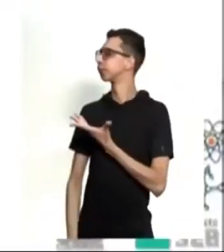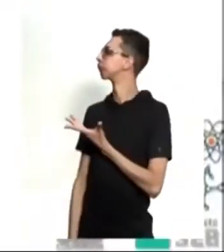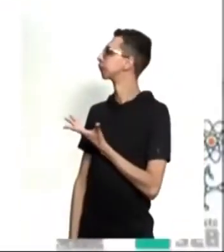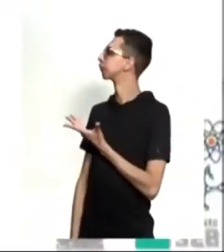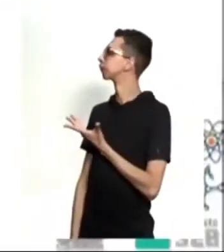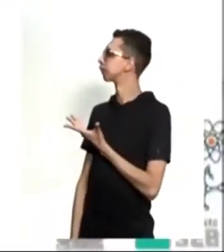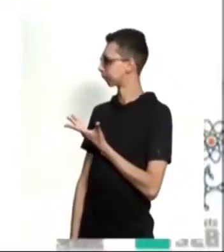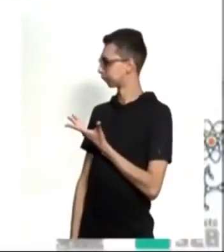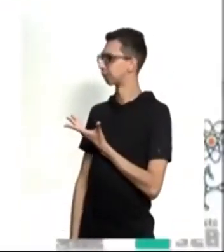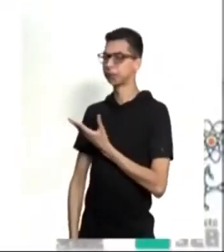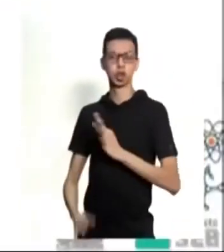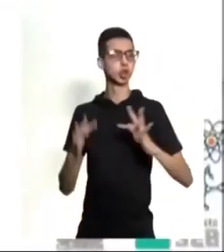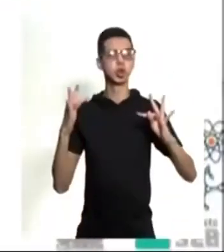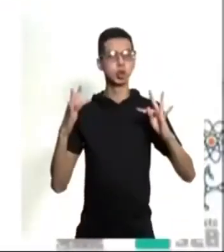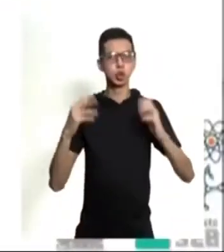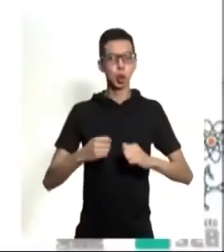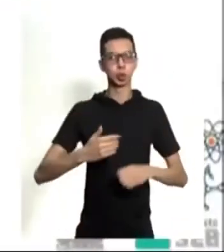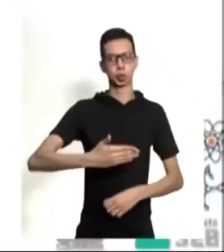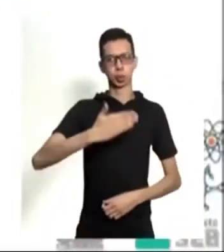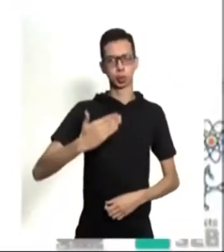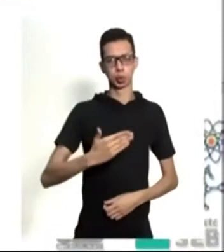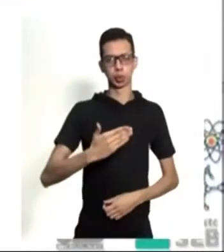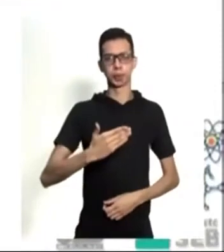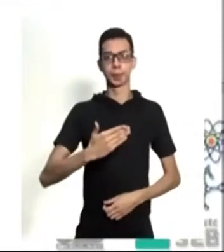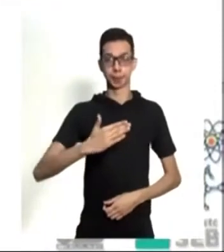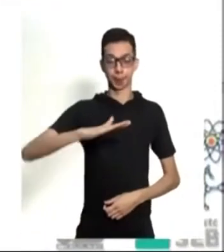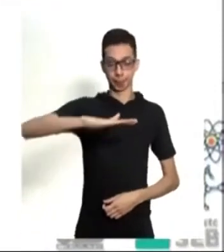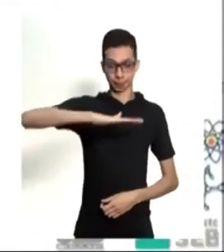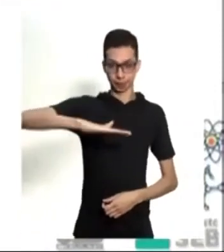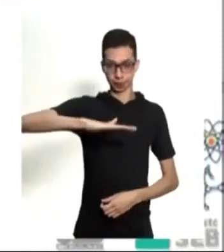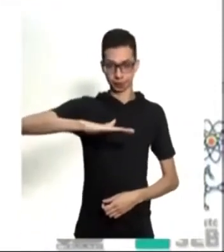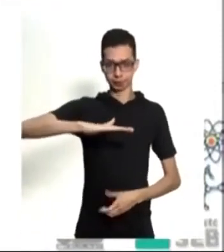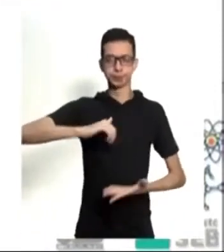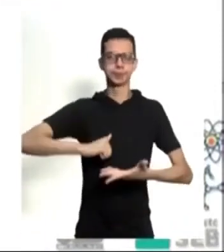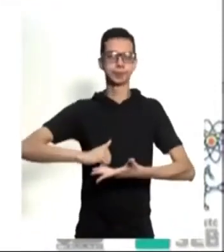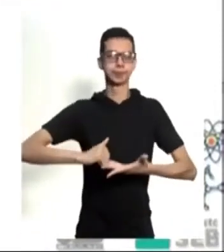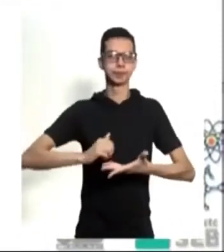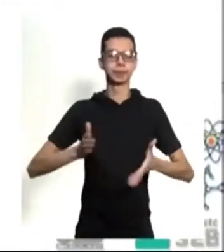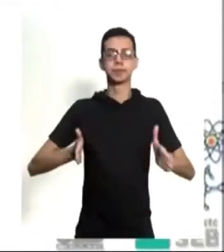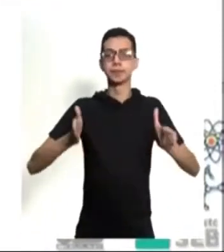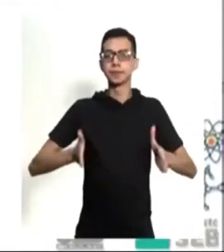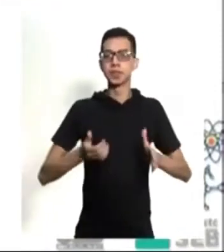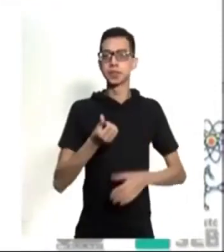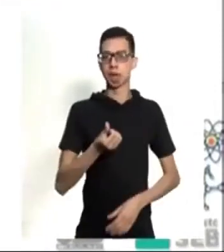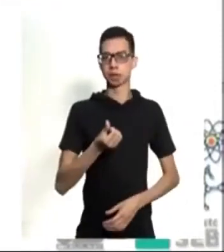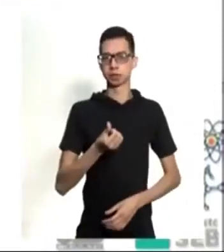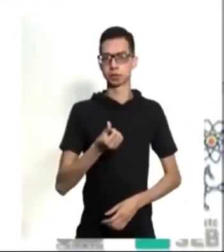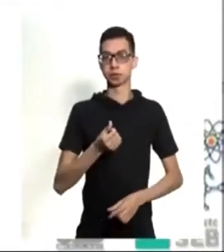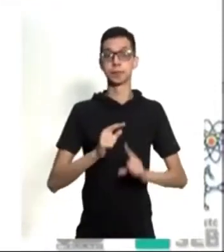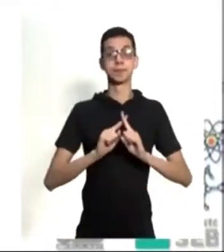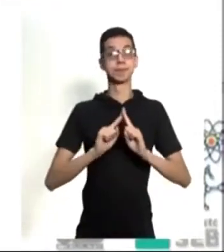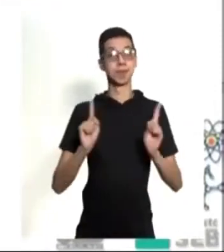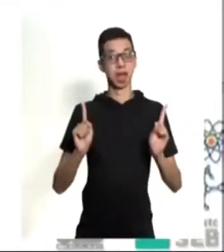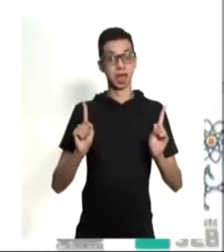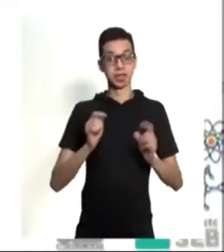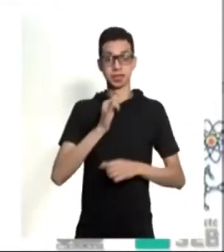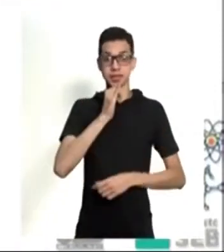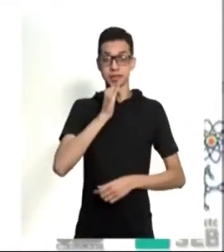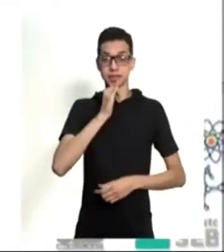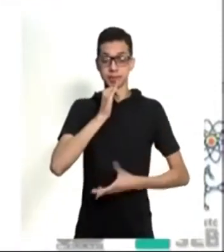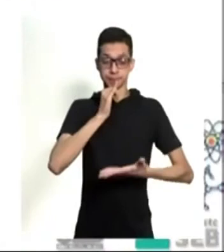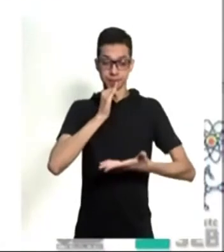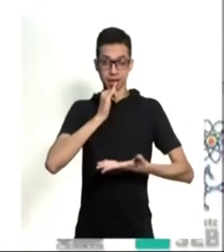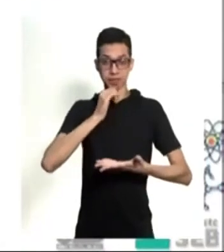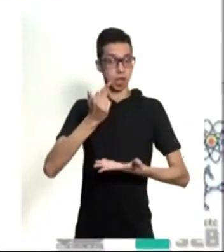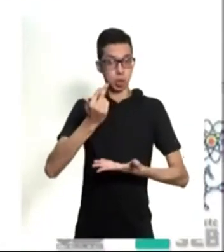as faces. São quantas faces a caixinha de sapato? 6, só que elas são iguais 2 a 2. A base é igual à tampa, tá vendo?